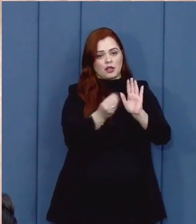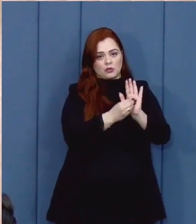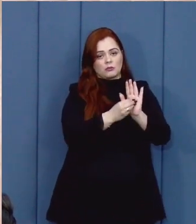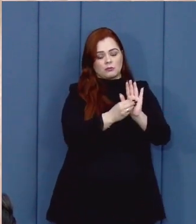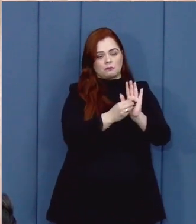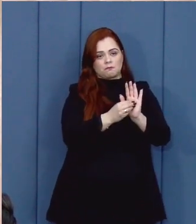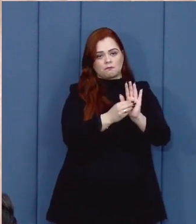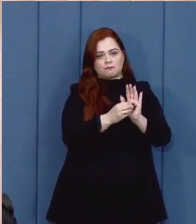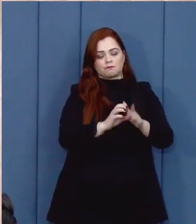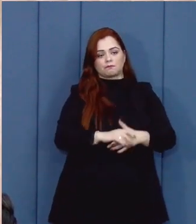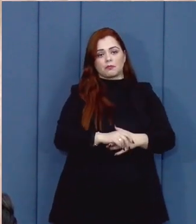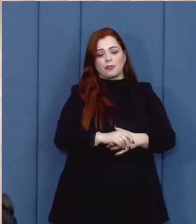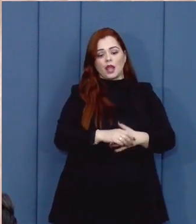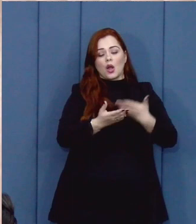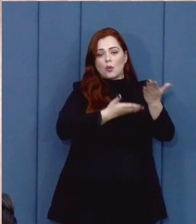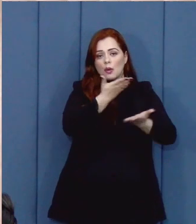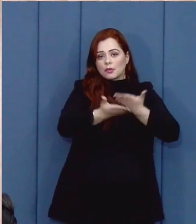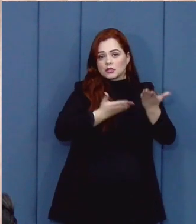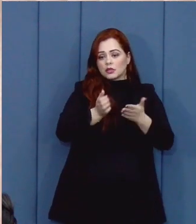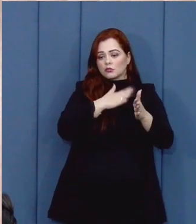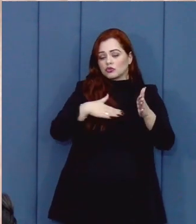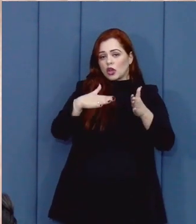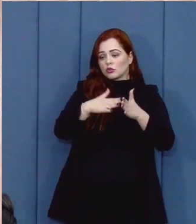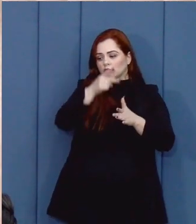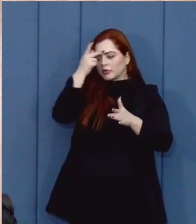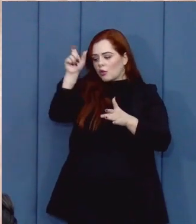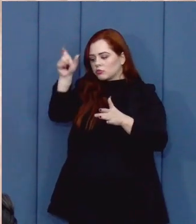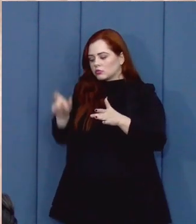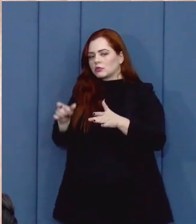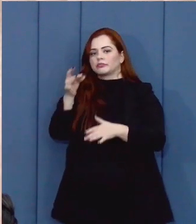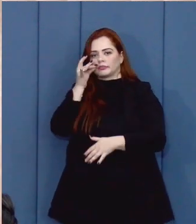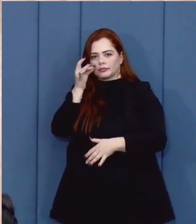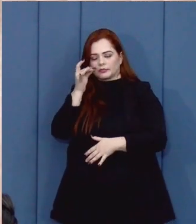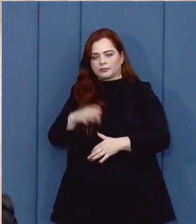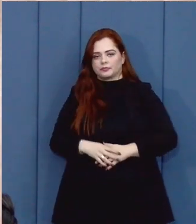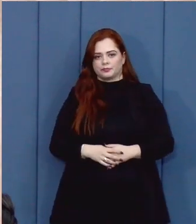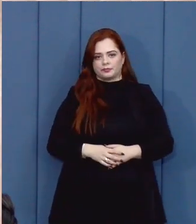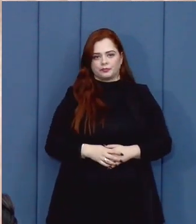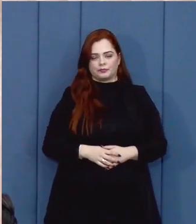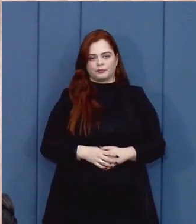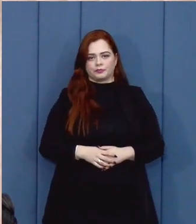transparência inclusiva, com a participação de todos os atores interessados.